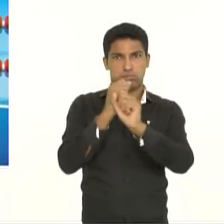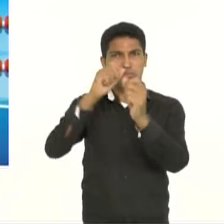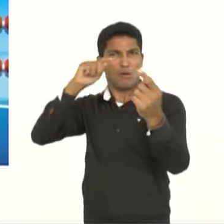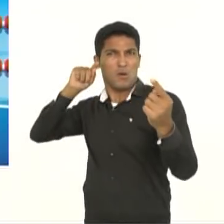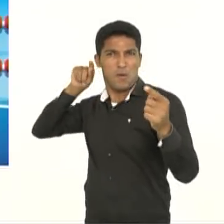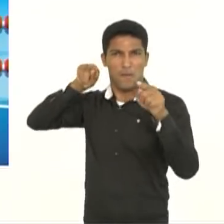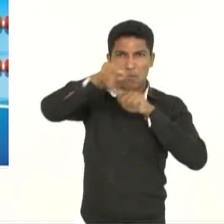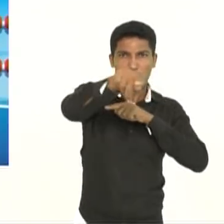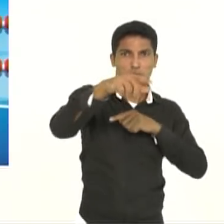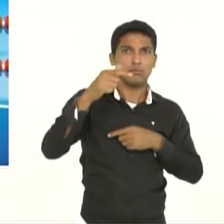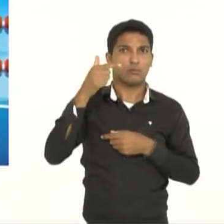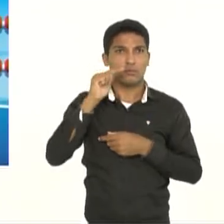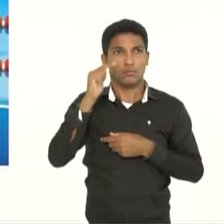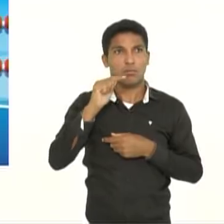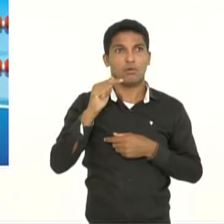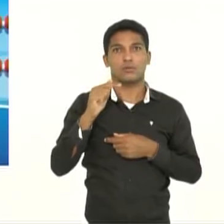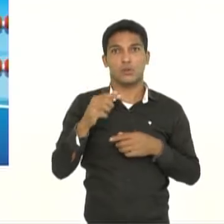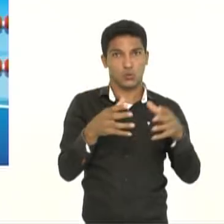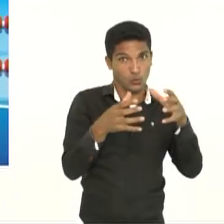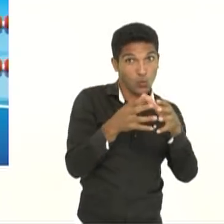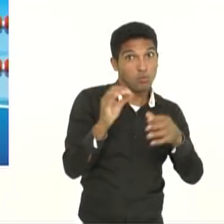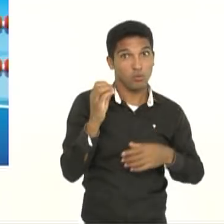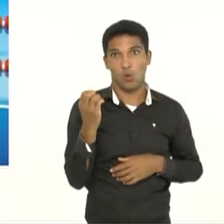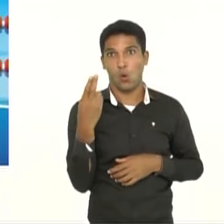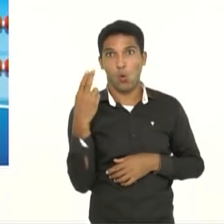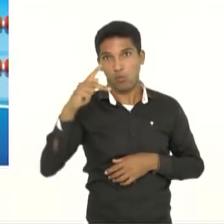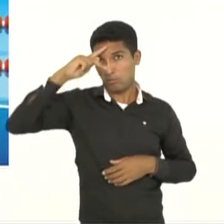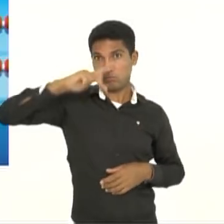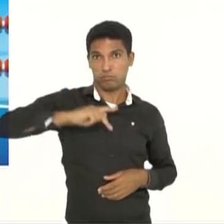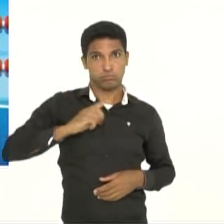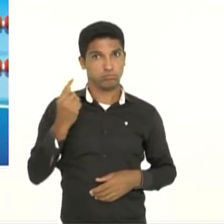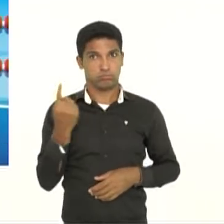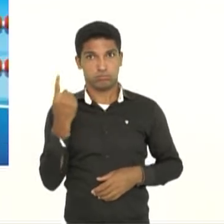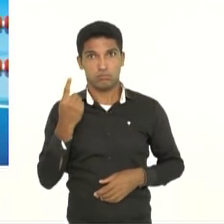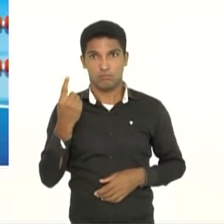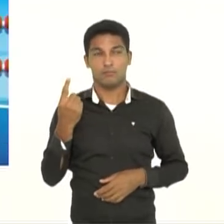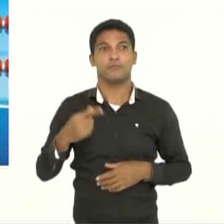sem interação entre os competidores ou em disputas coletivas, no